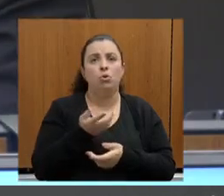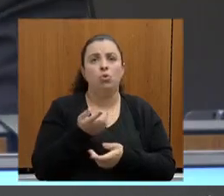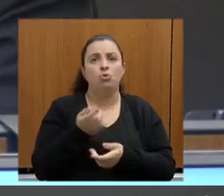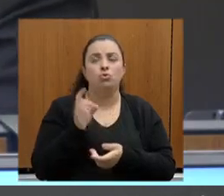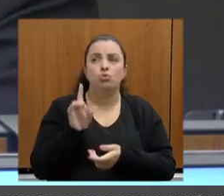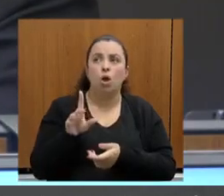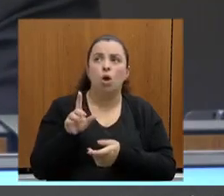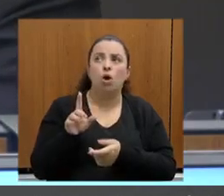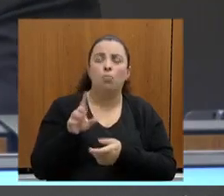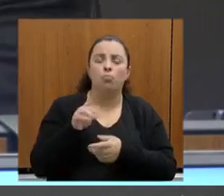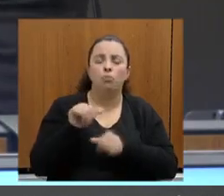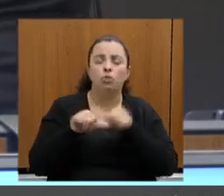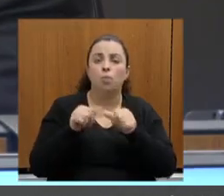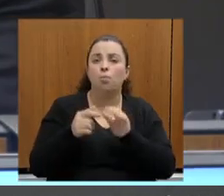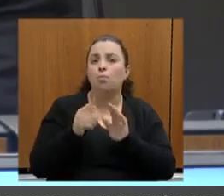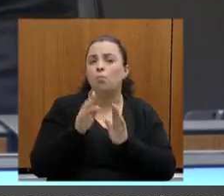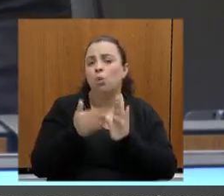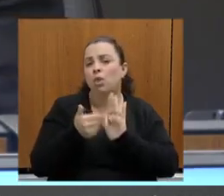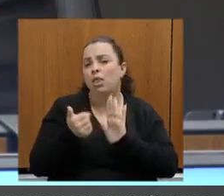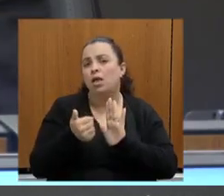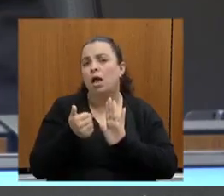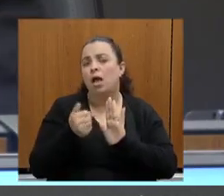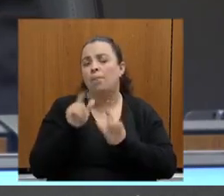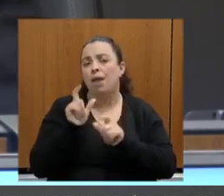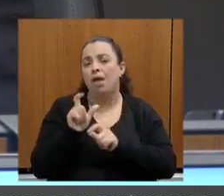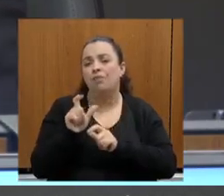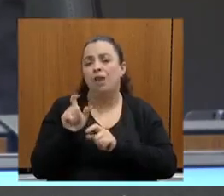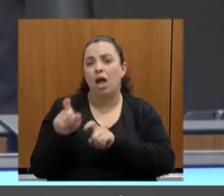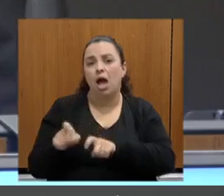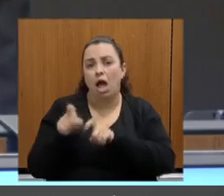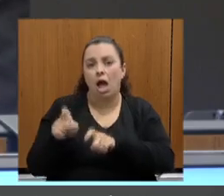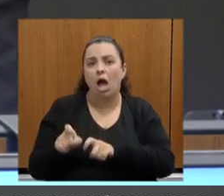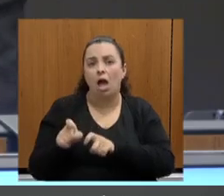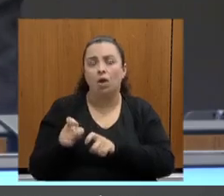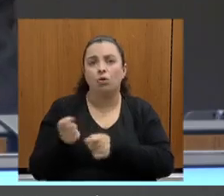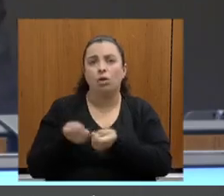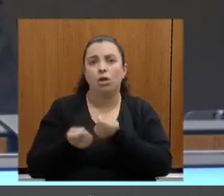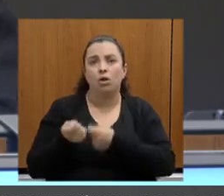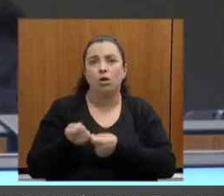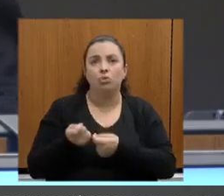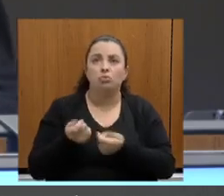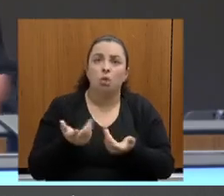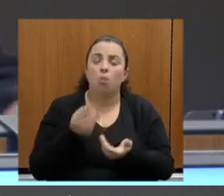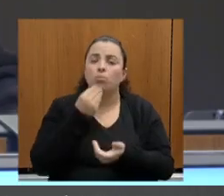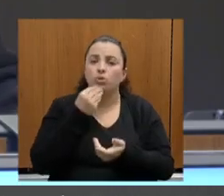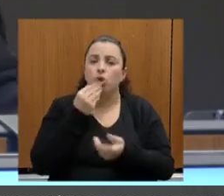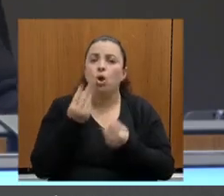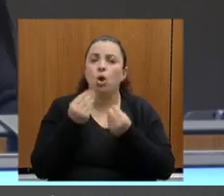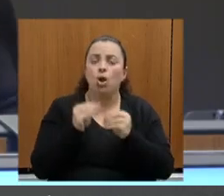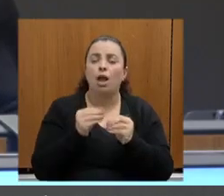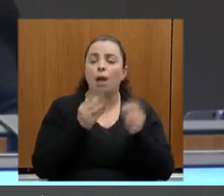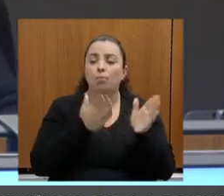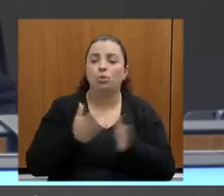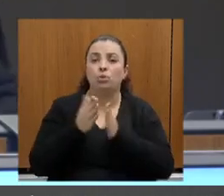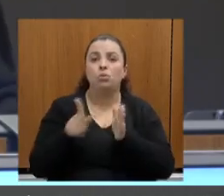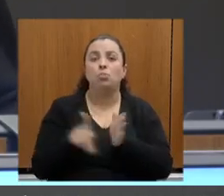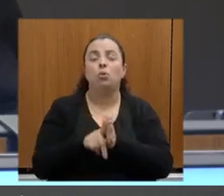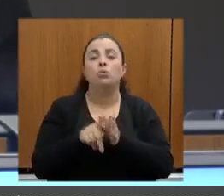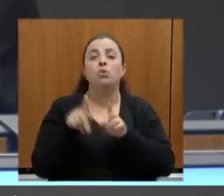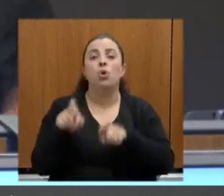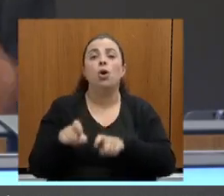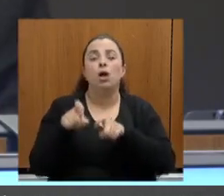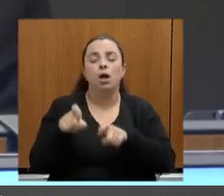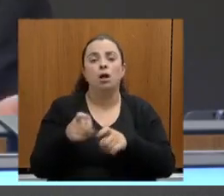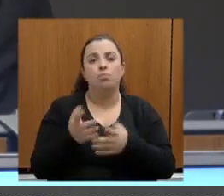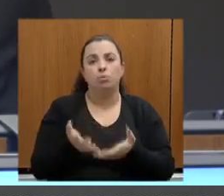atender a produção do campo Eu não eu não vou ideia nunca se essa minha criar uma